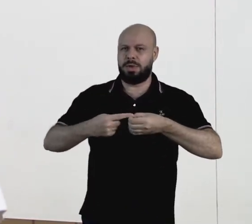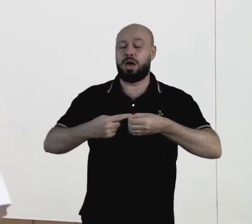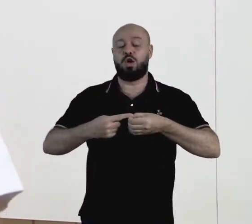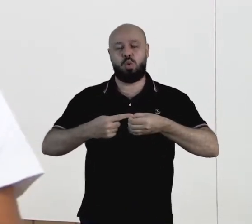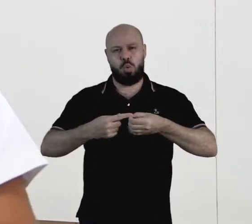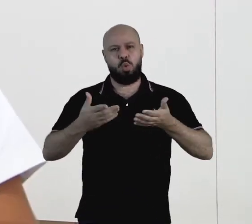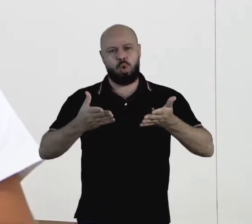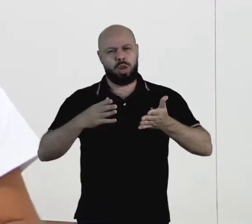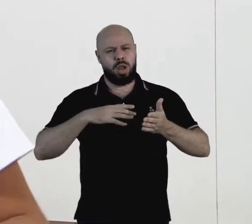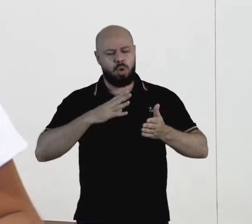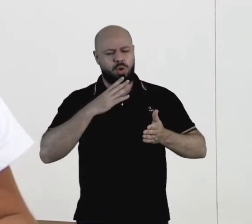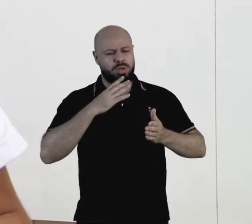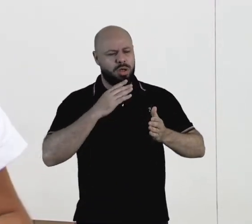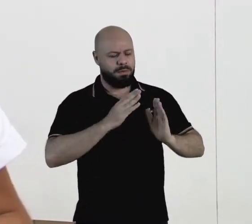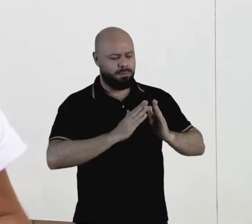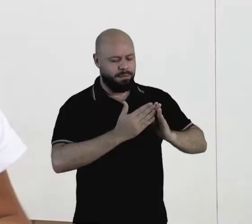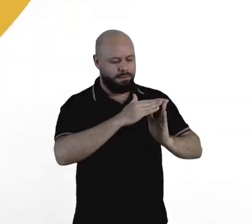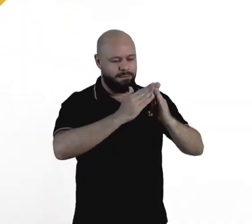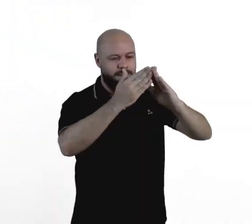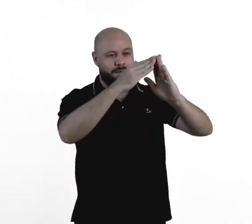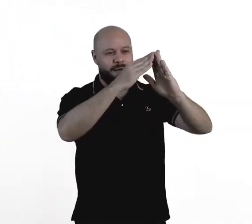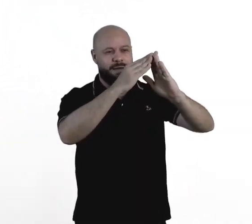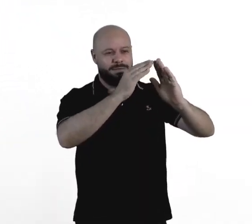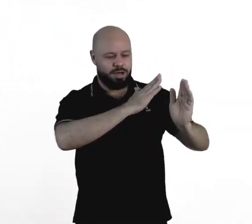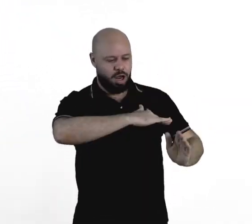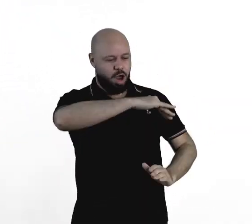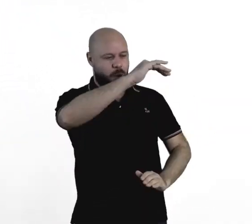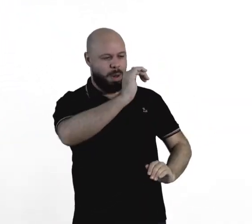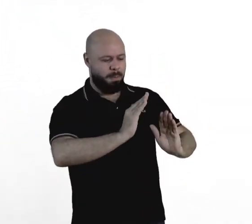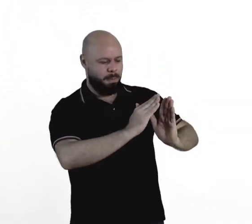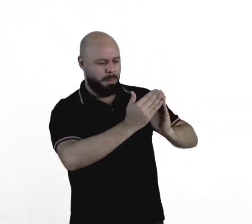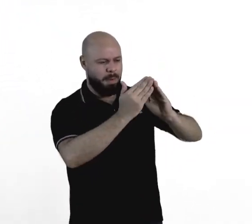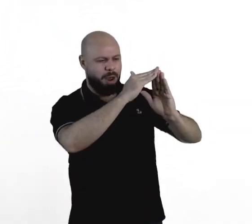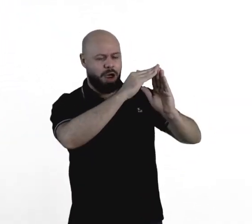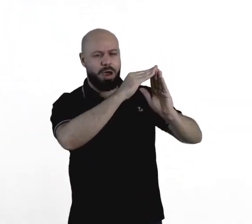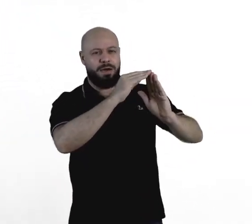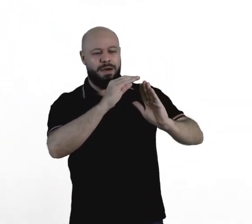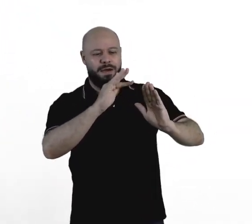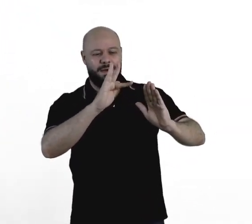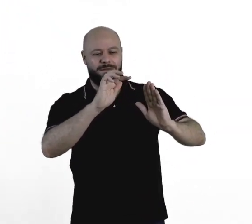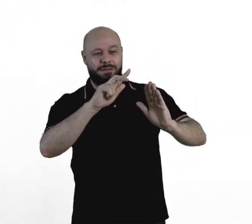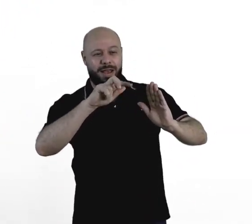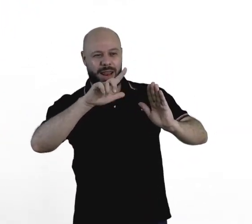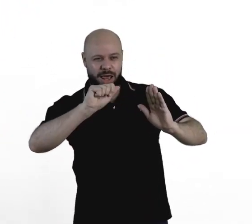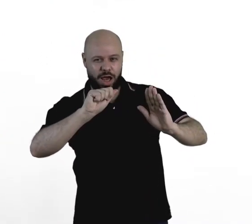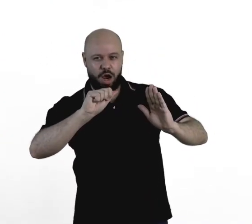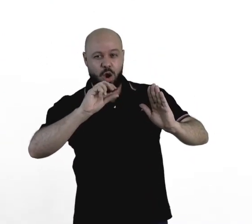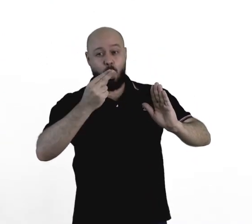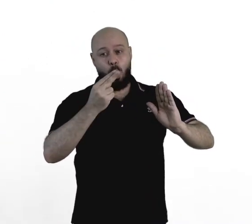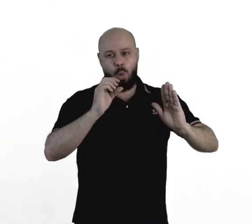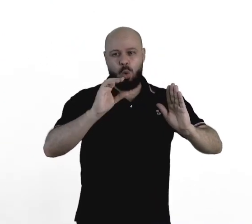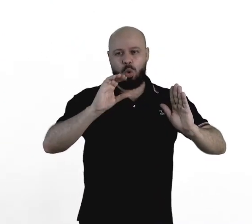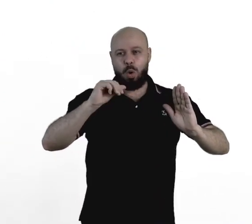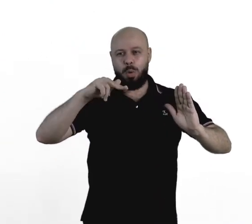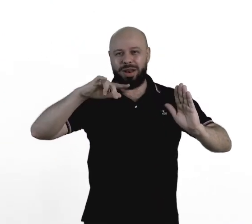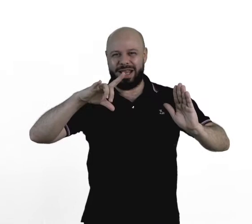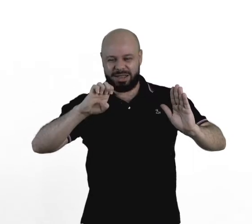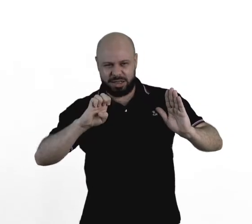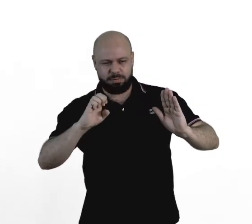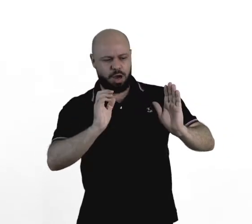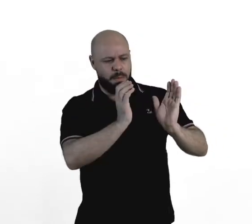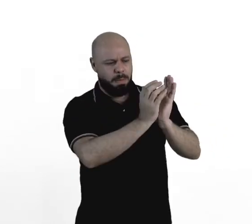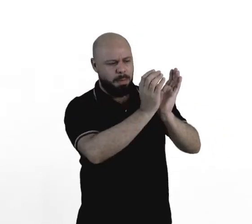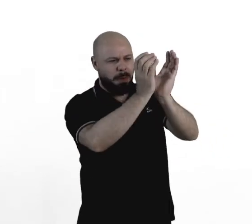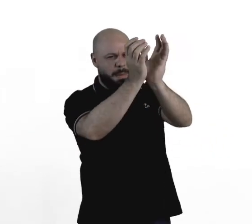favelas ou comunidades. A população que morava nessas regiões que hoje em dia chamamos de favelas ou